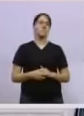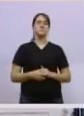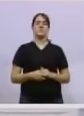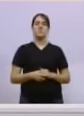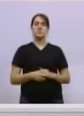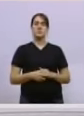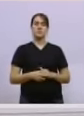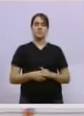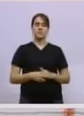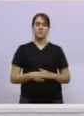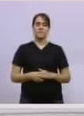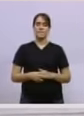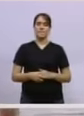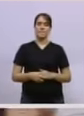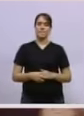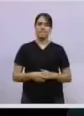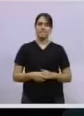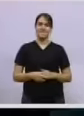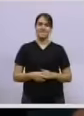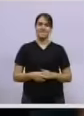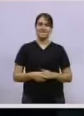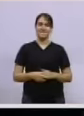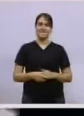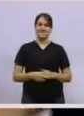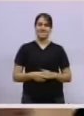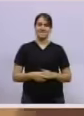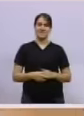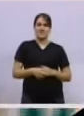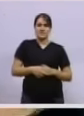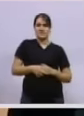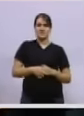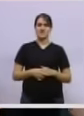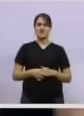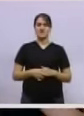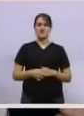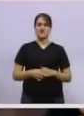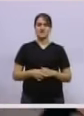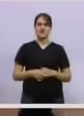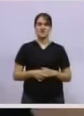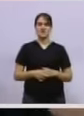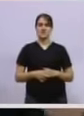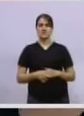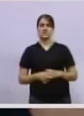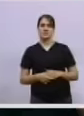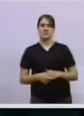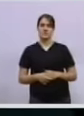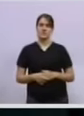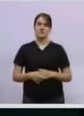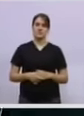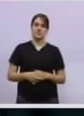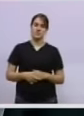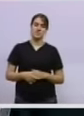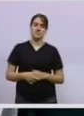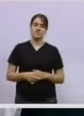amarelo. Trem amarelou lá dentro, ele já está feio. Você fica bem feio para você não dar conta e tentar